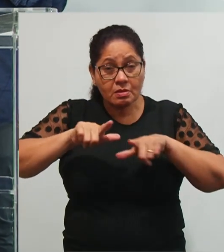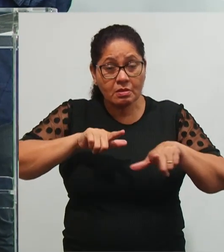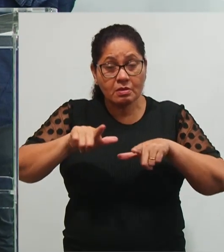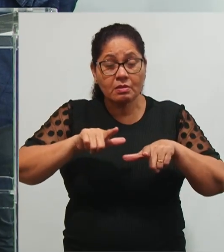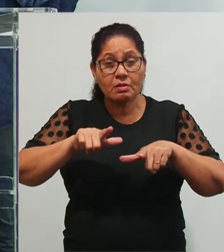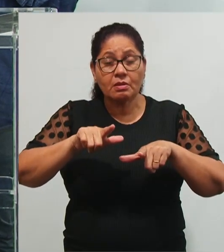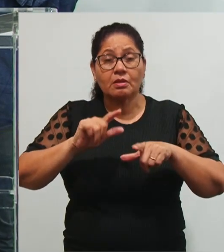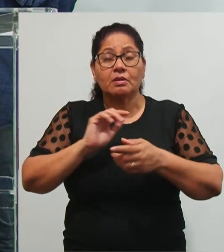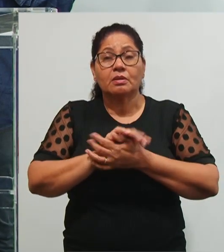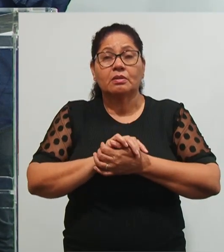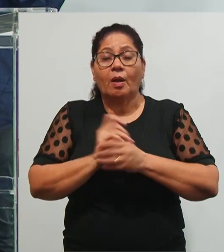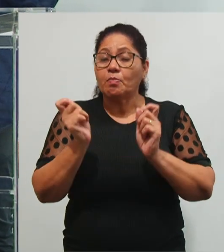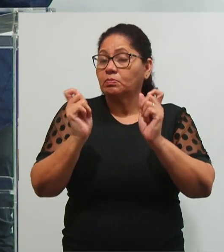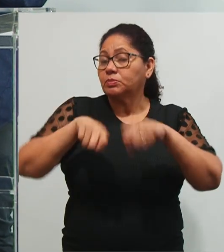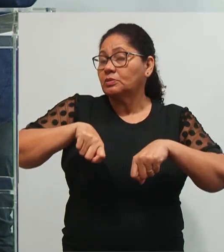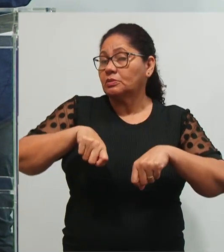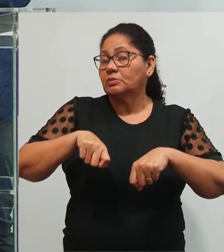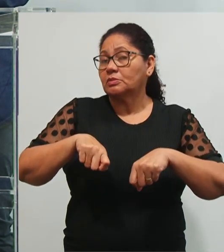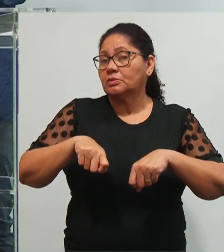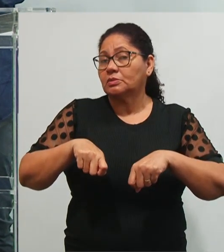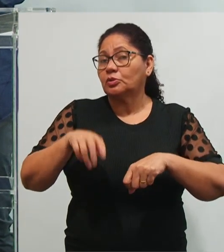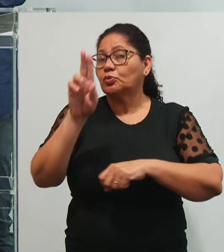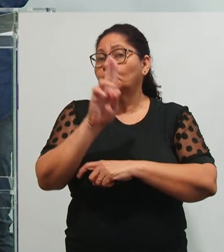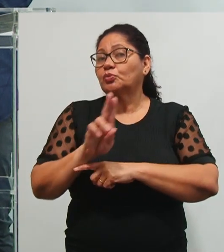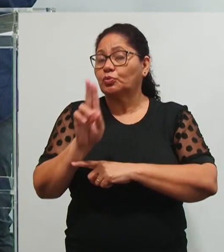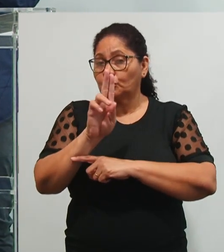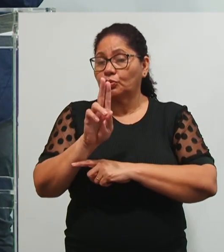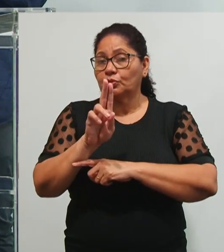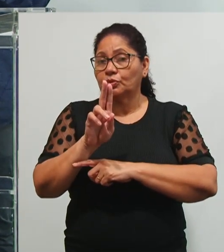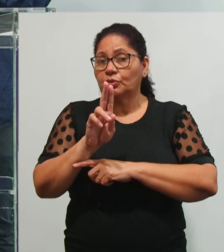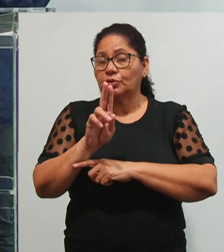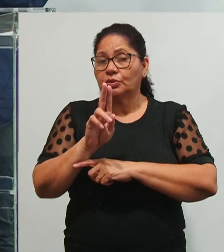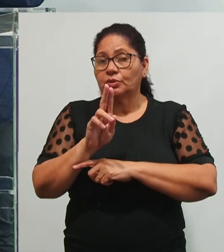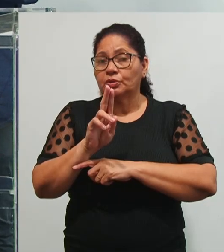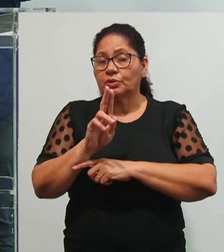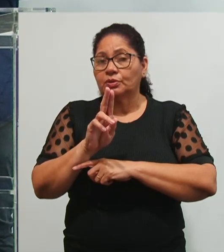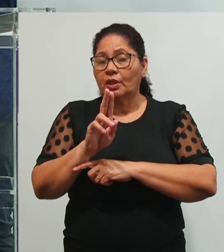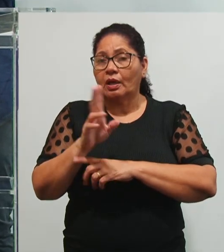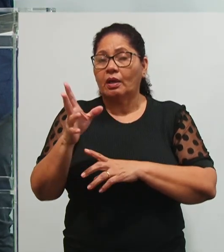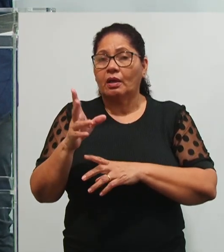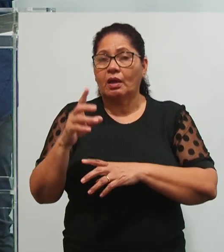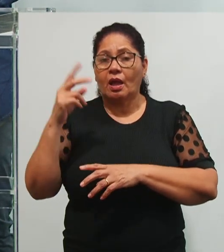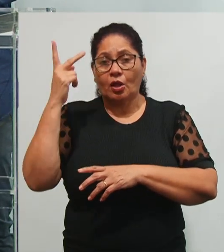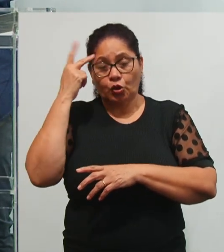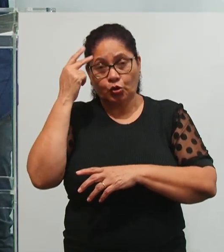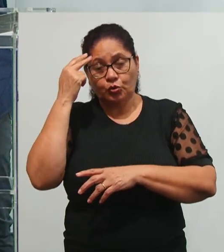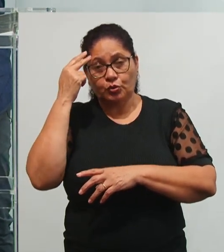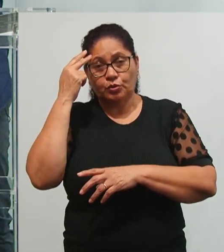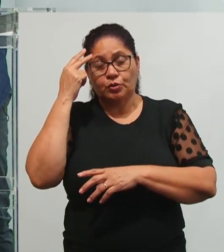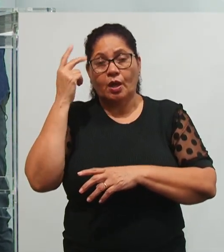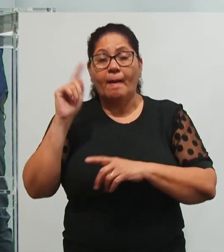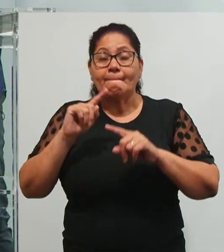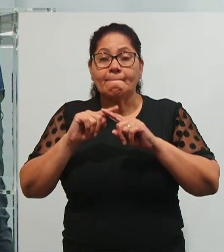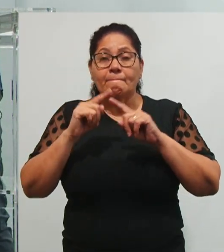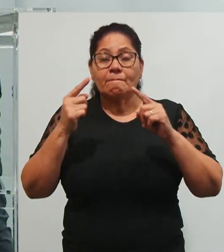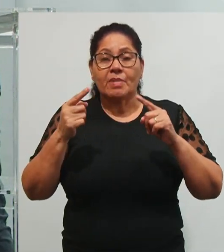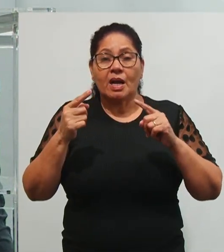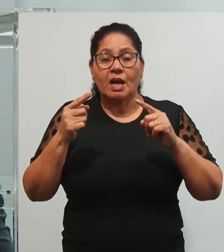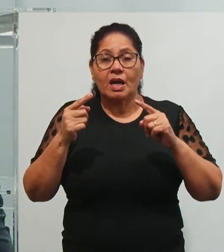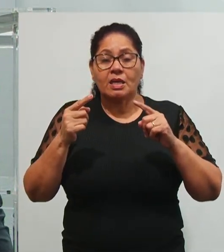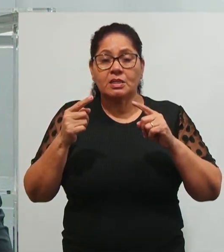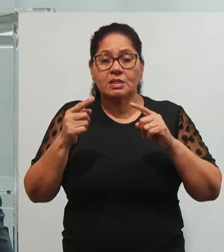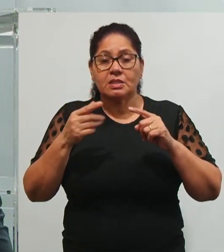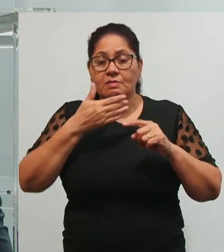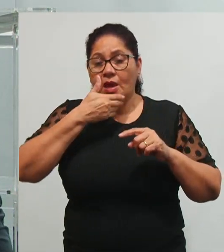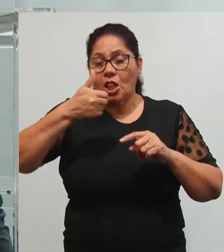trabalha com possibilidades de se utilizar uma abordagem tradicional,